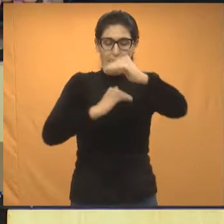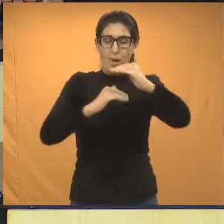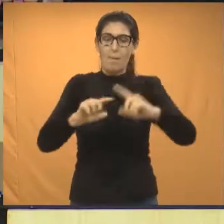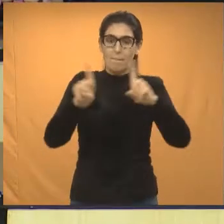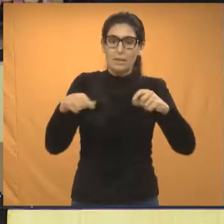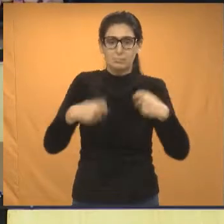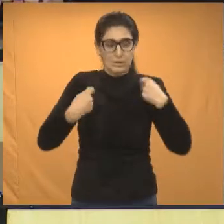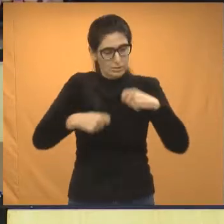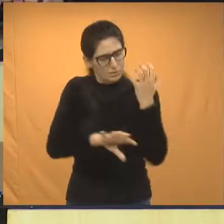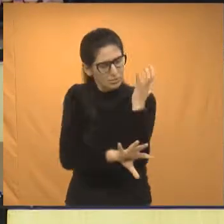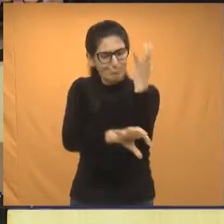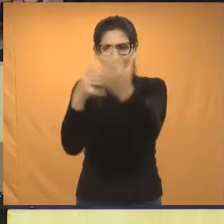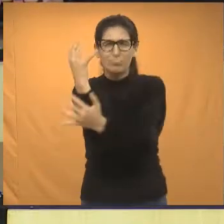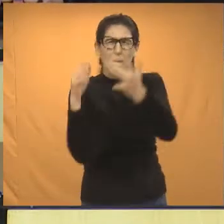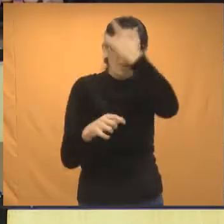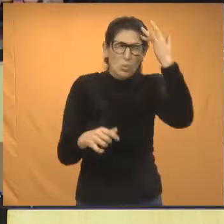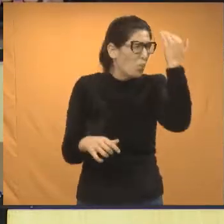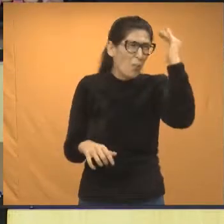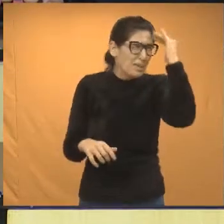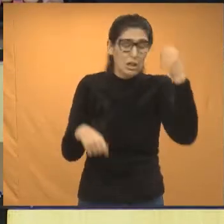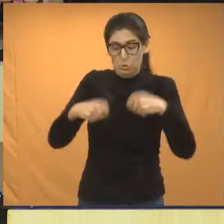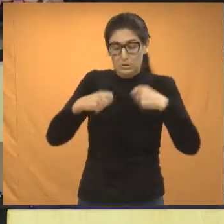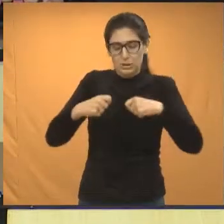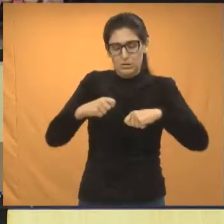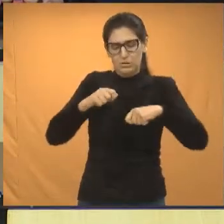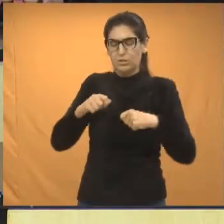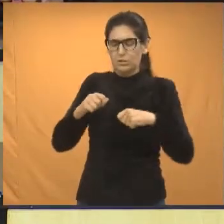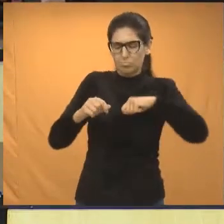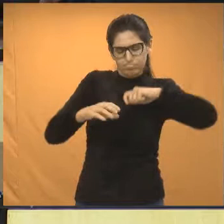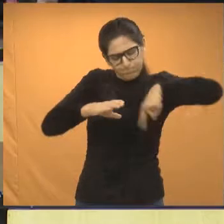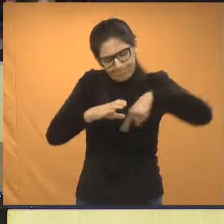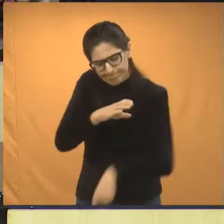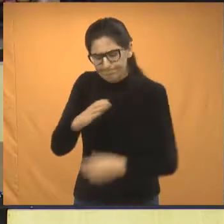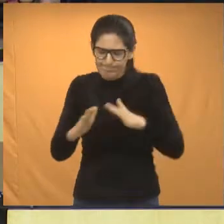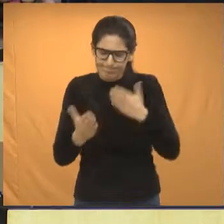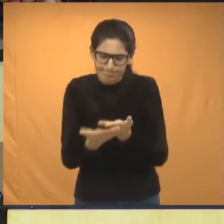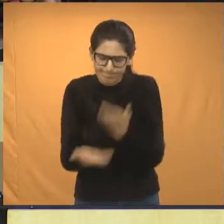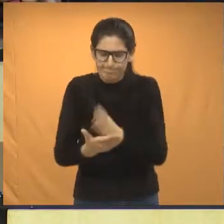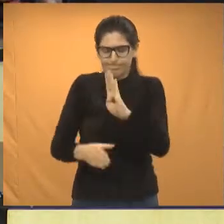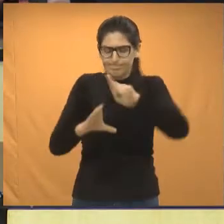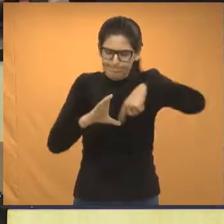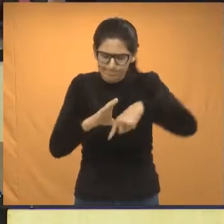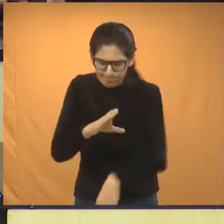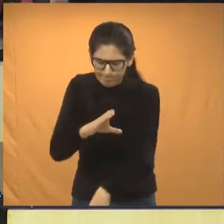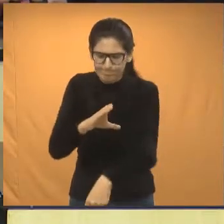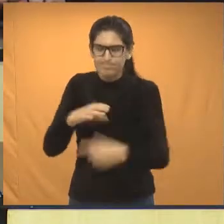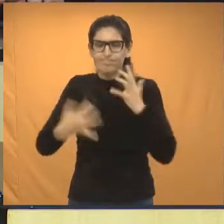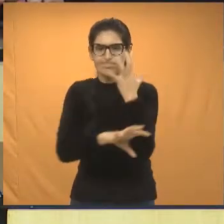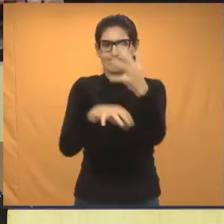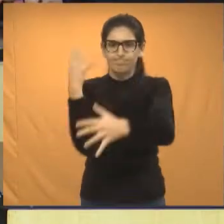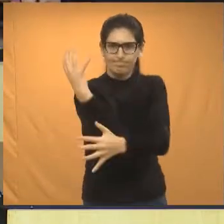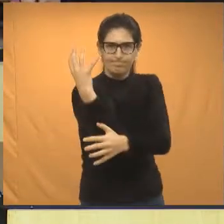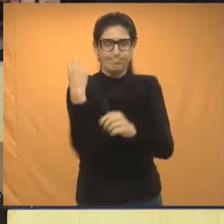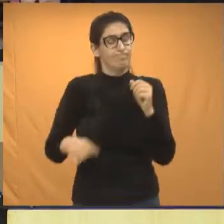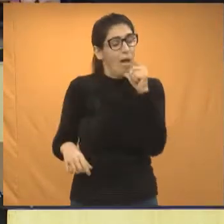entender isso, tem que ser biólogo, tem que ser ambientalista, tem que estudar ecologia. Sem qualidade de vida, não se vive no